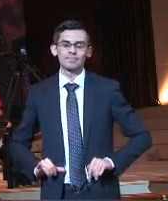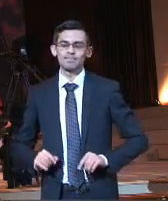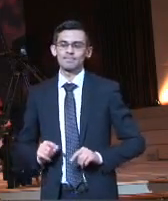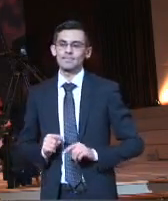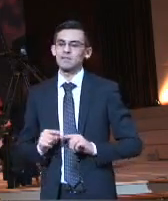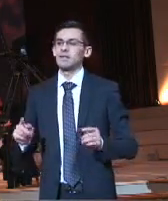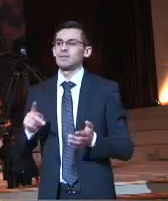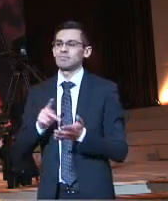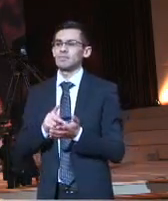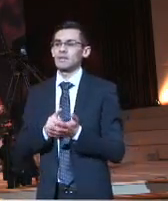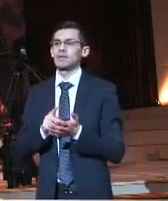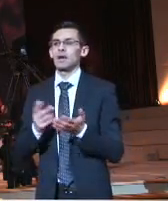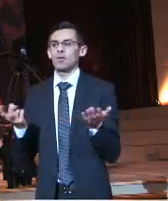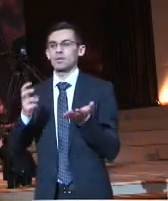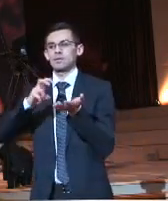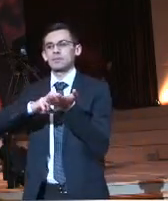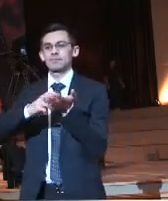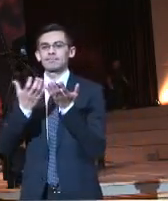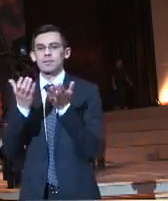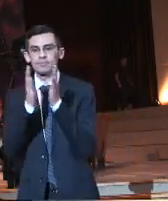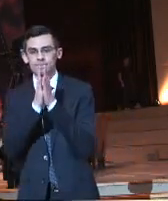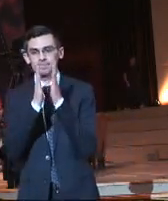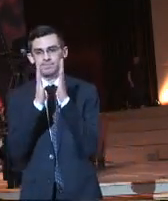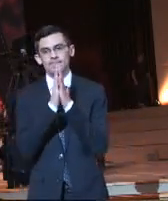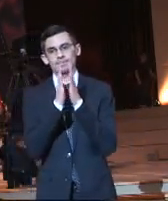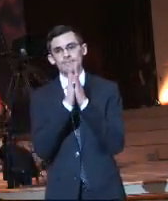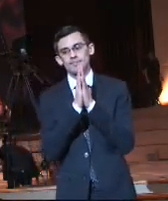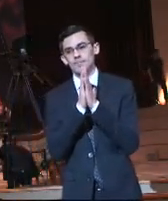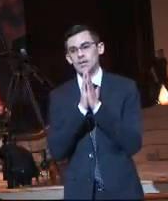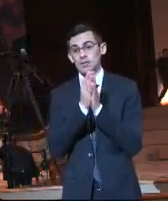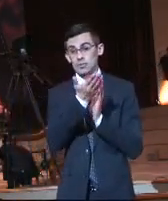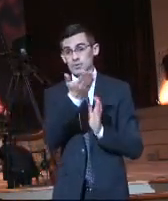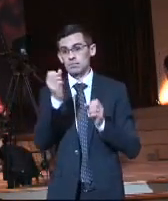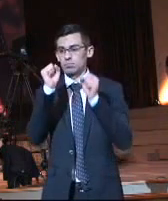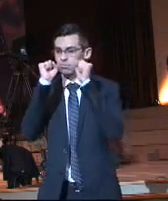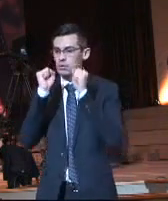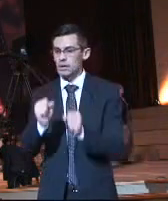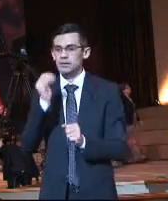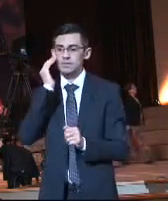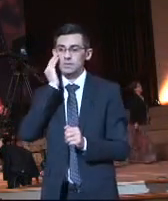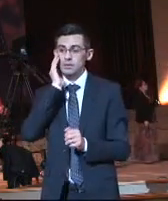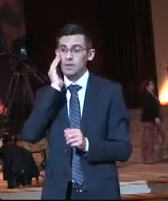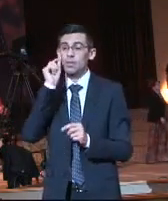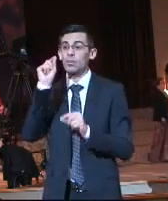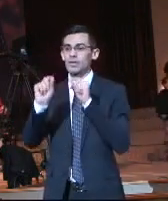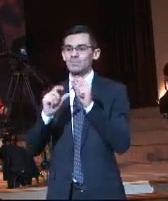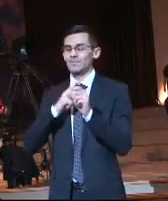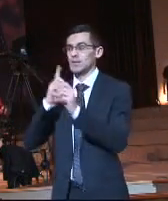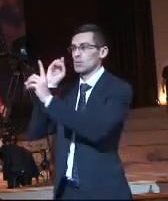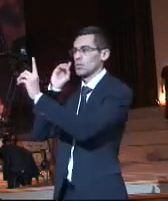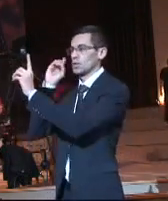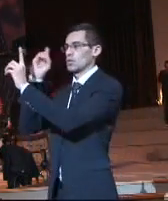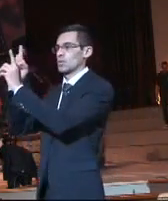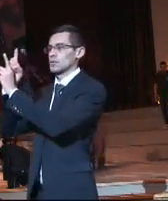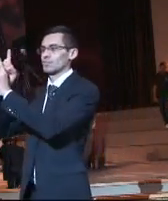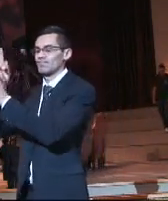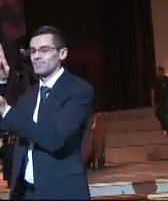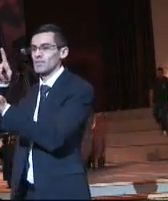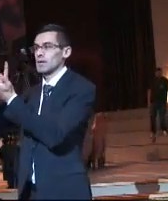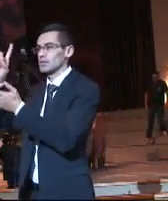E nesta manhã eu queria orar para que você pudesse ter um encontro com Deus. Eu